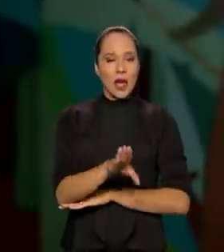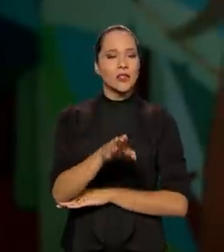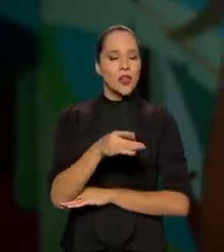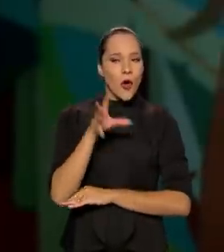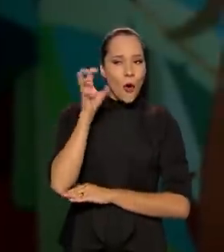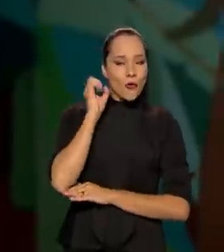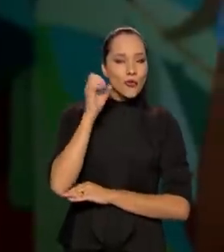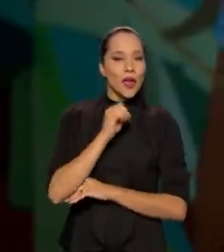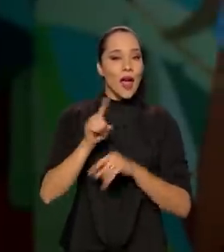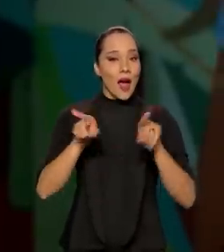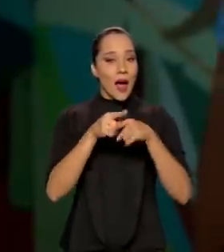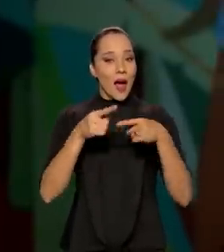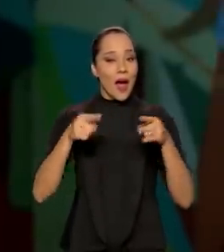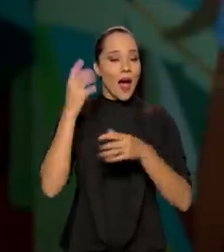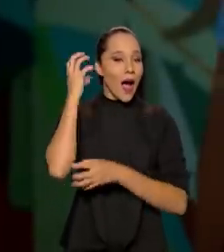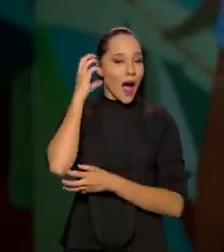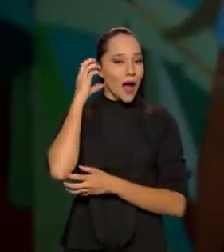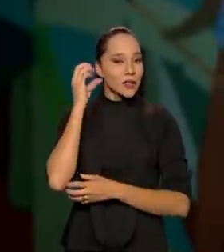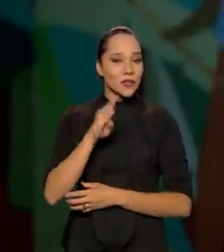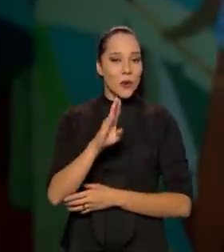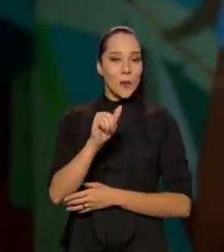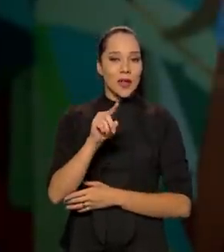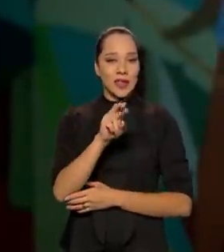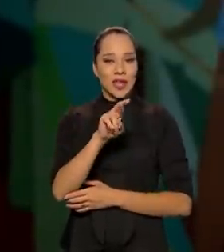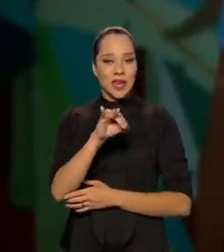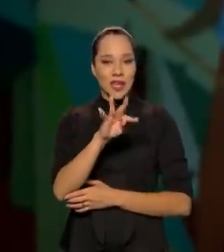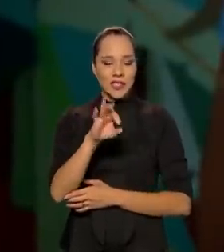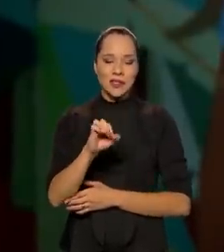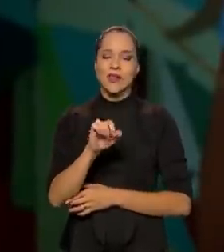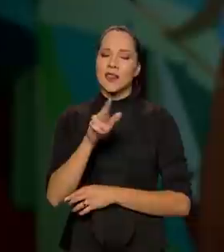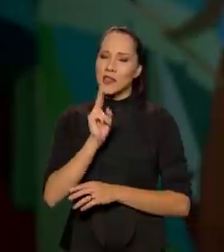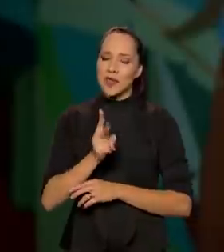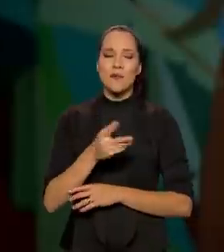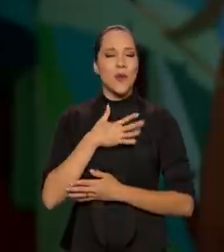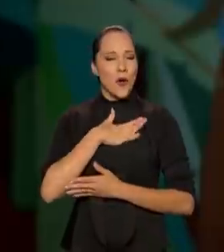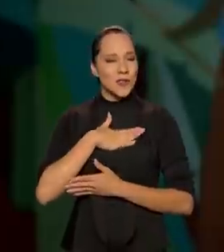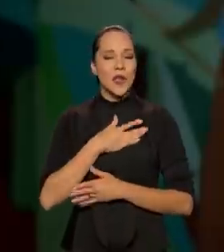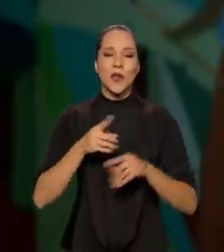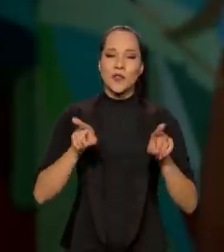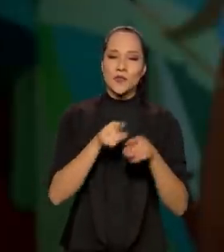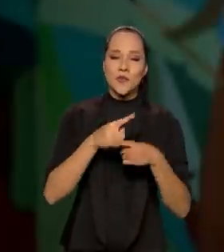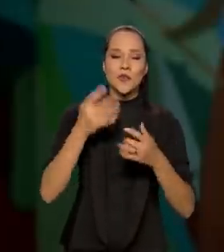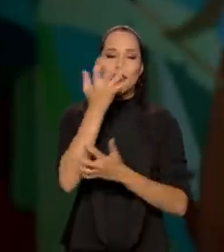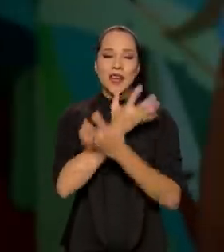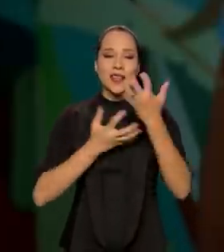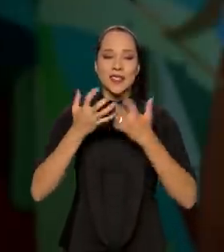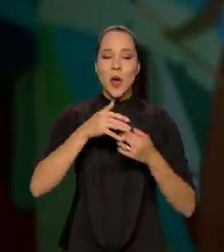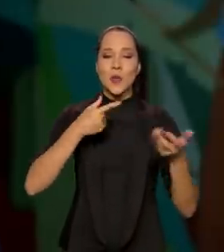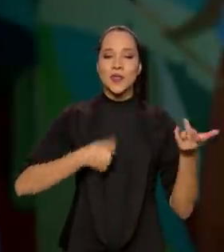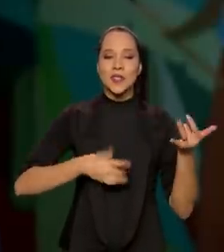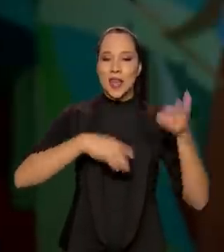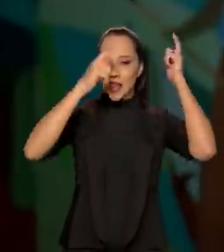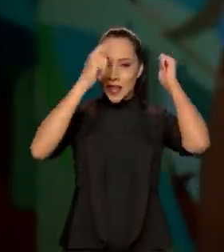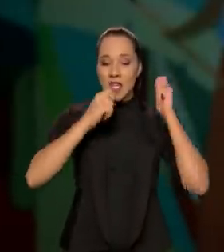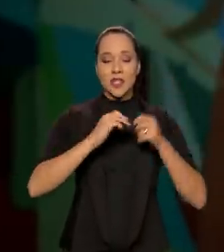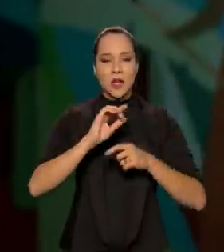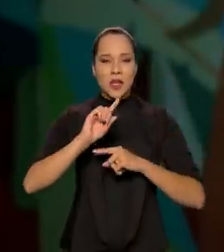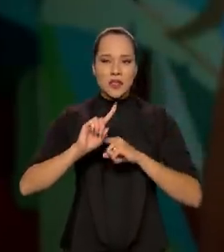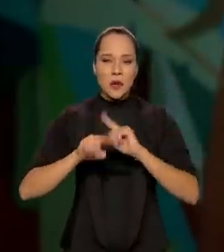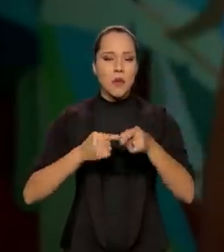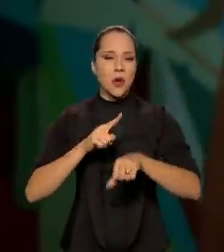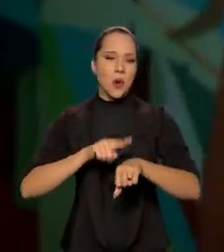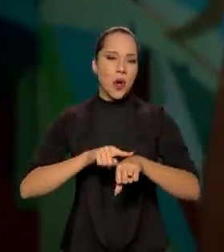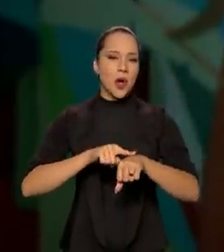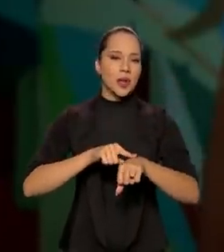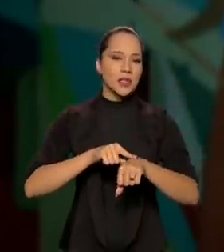até a rádio Bandeirantes, na beira da tuia, que eu sempre fui apaixonado pela canção sertaneja, e depois, já às